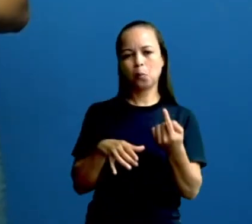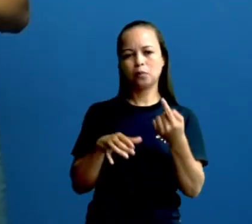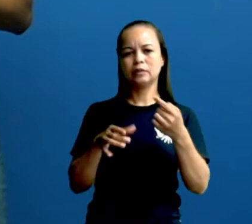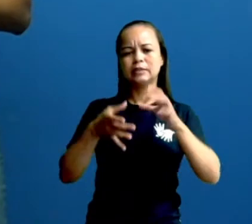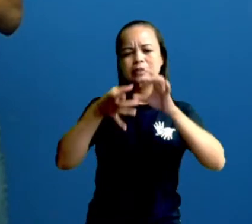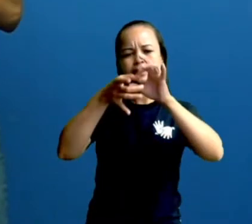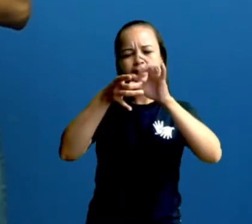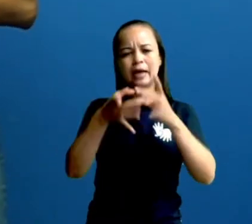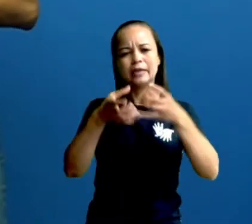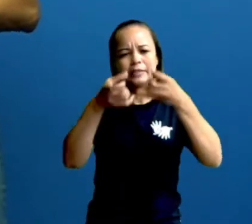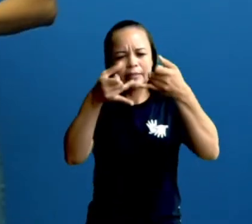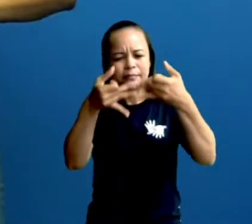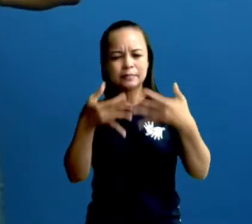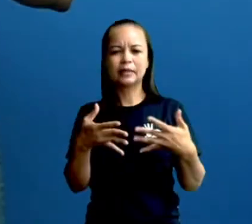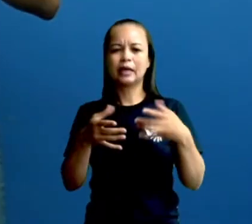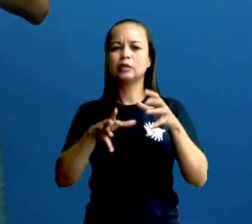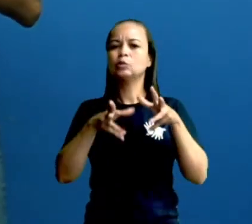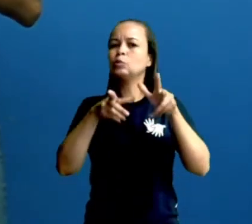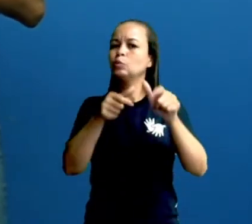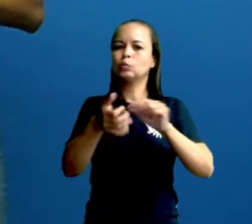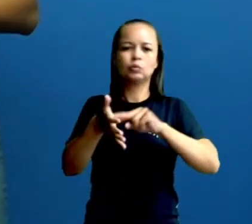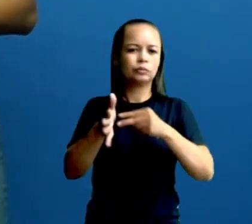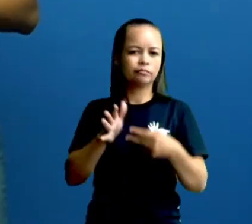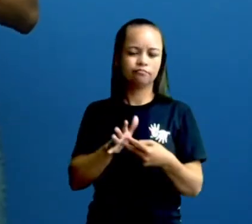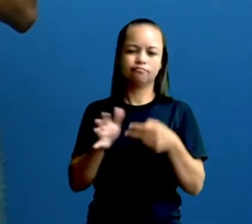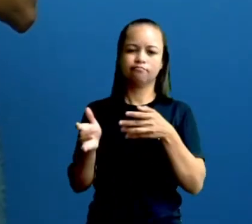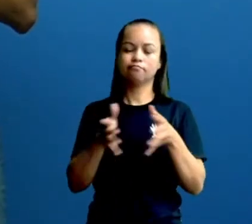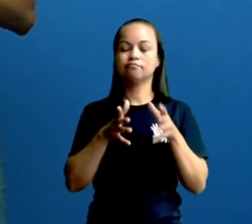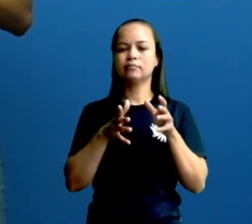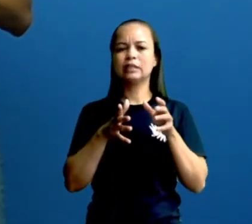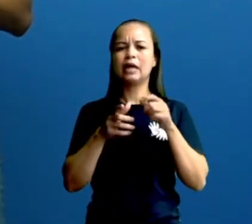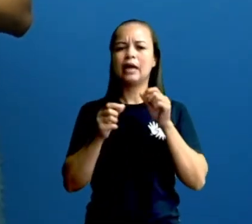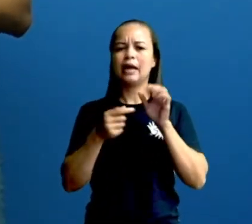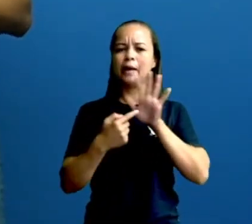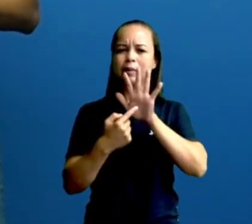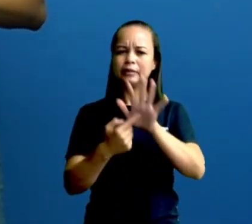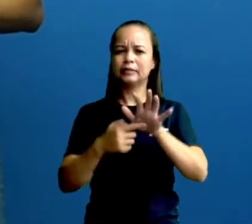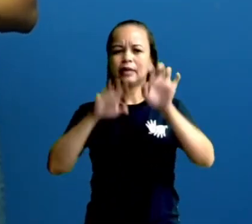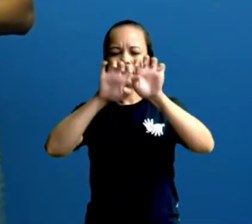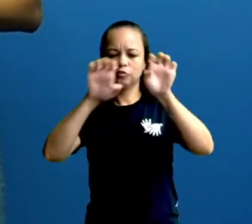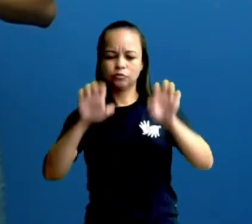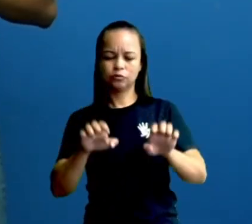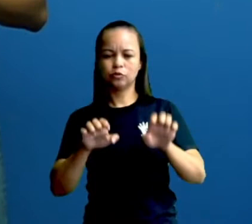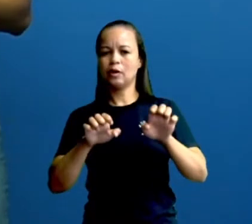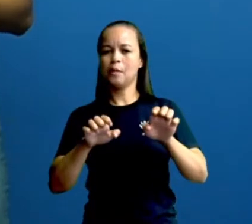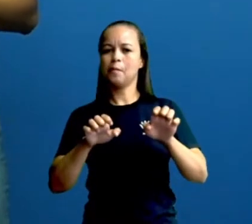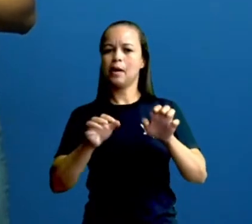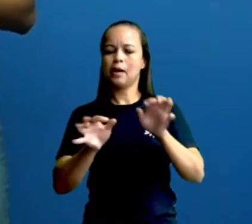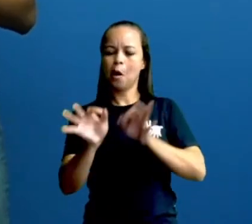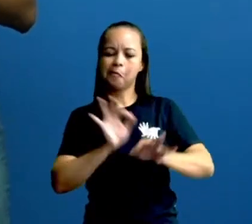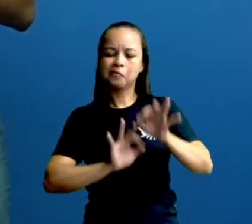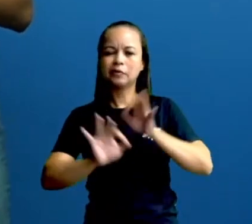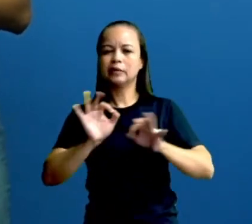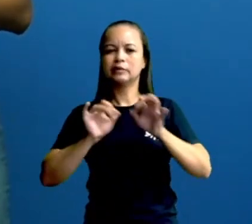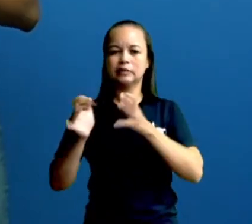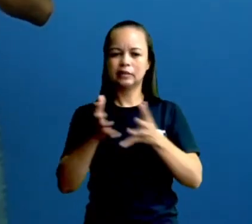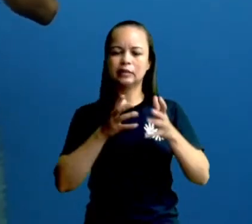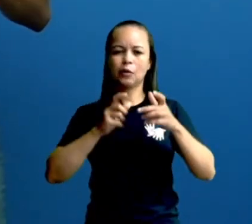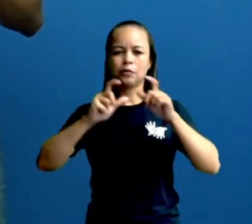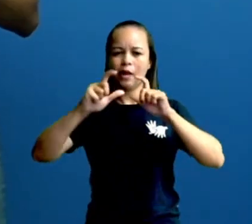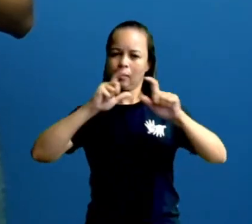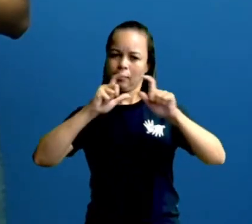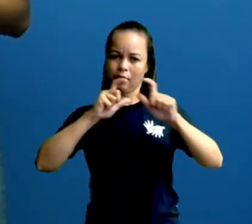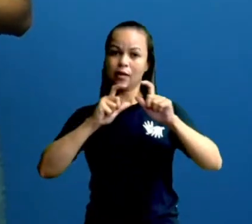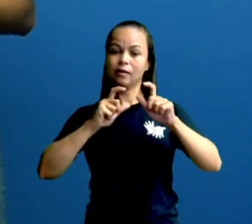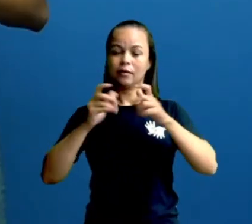simplifica tudo, que diz o seguinte, é o de apresentar as estruturas para a elaboração das tirinhas